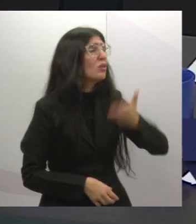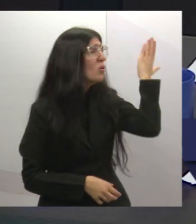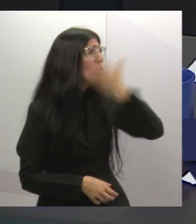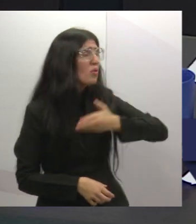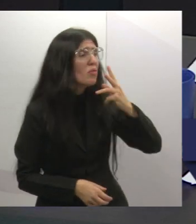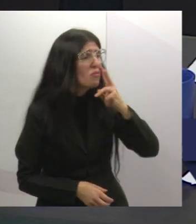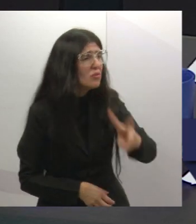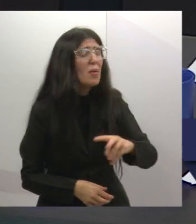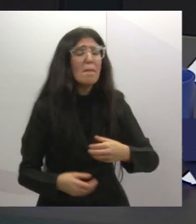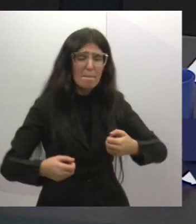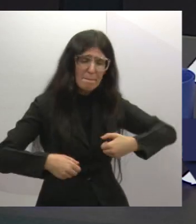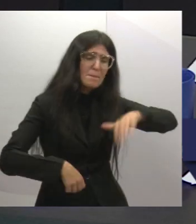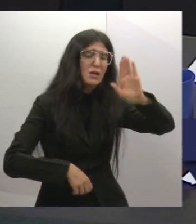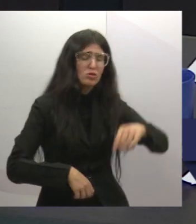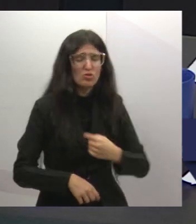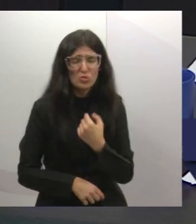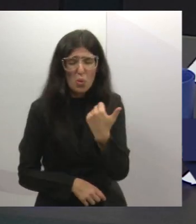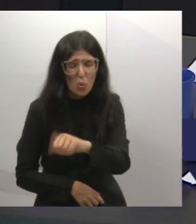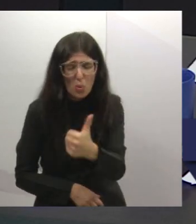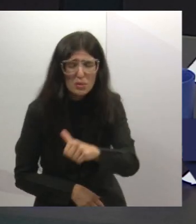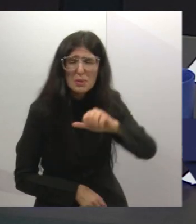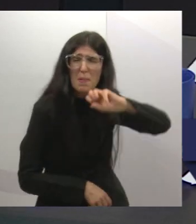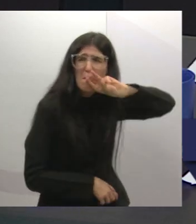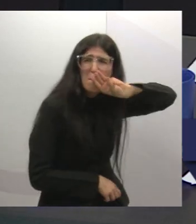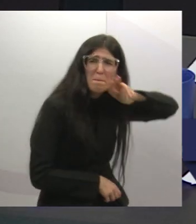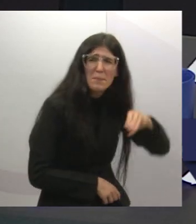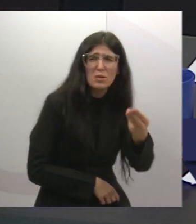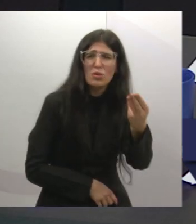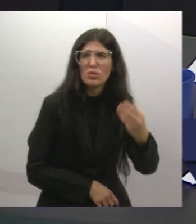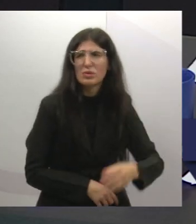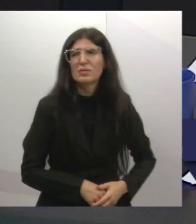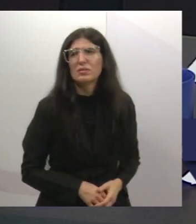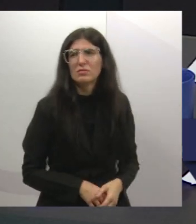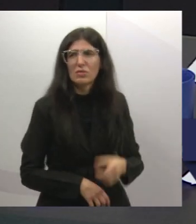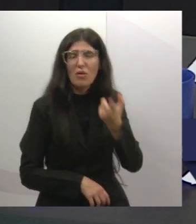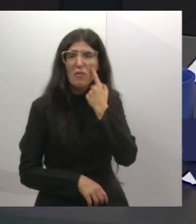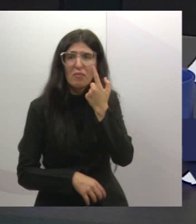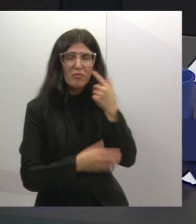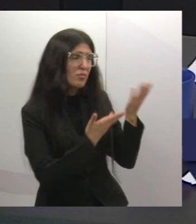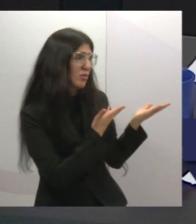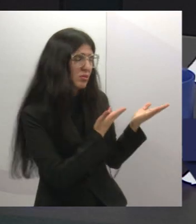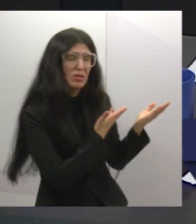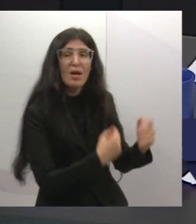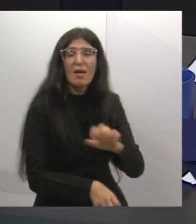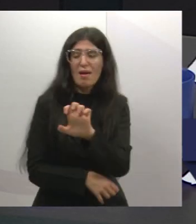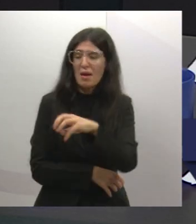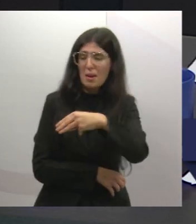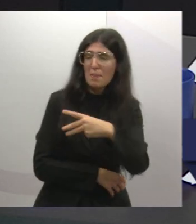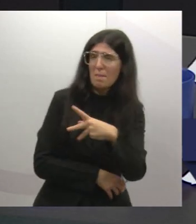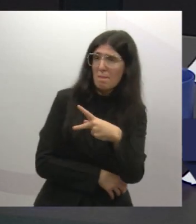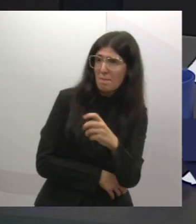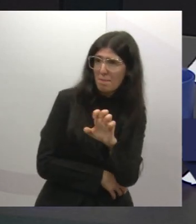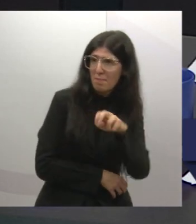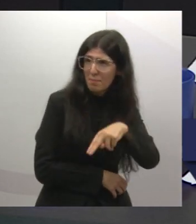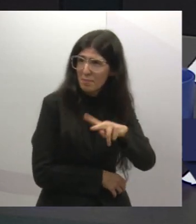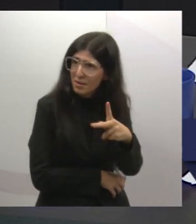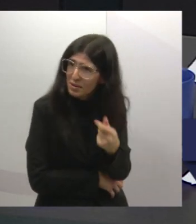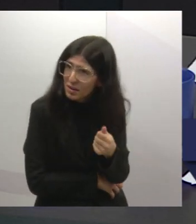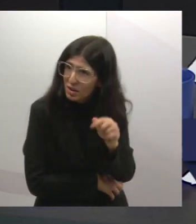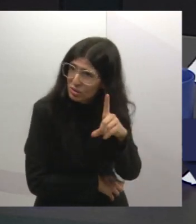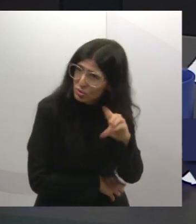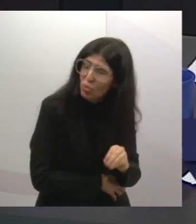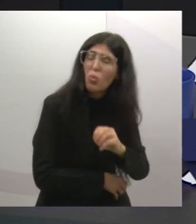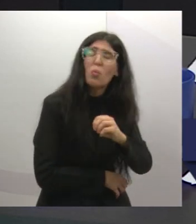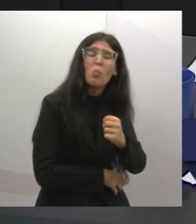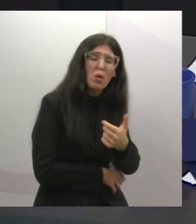11 milhões empenhado. Está na transparência, estou vendo aqui agora aberto. Empenhado. E liquidado quase 6 milhões.